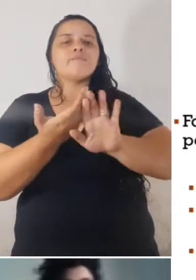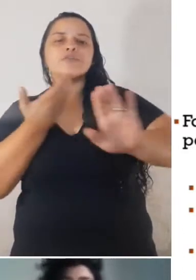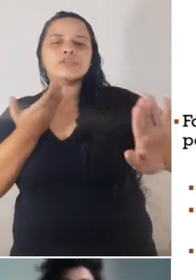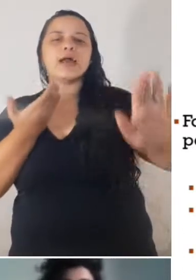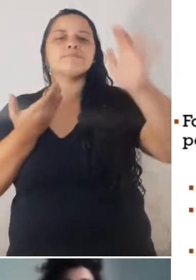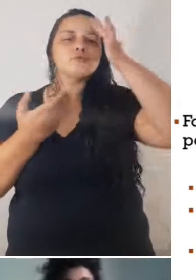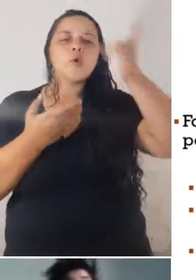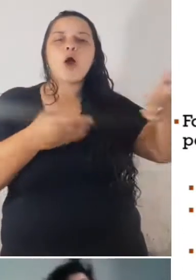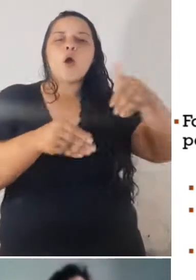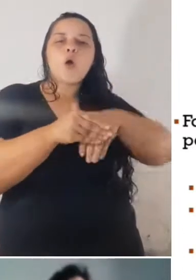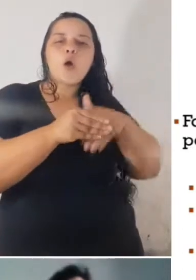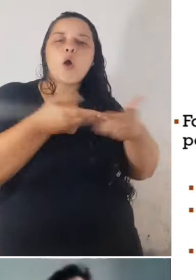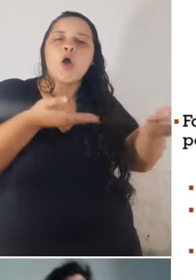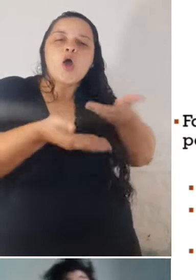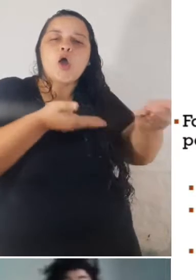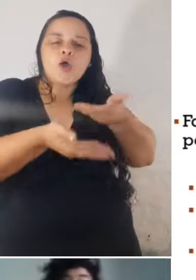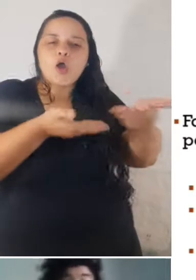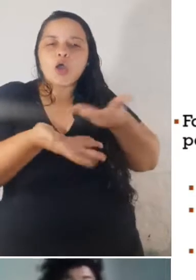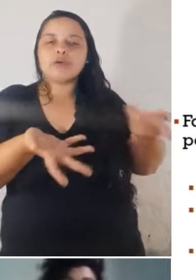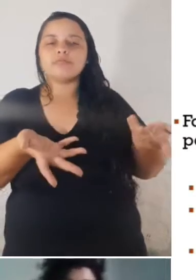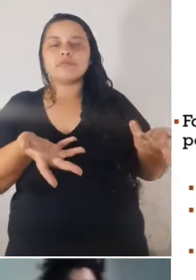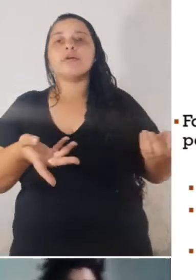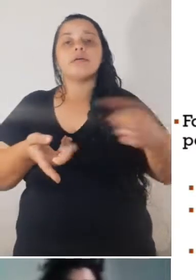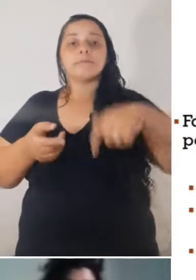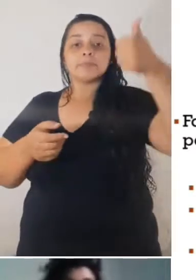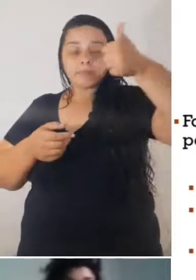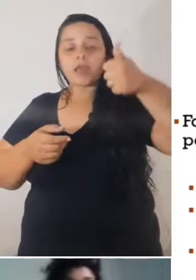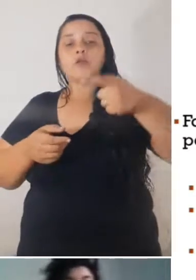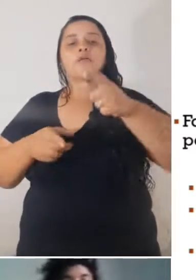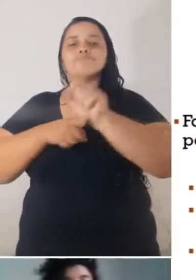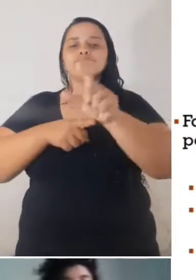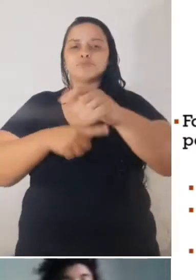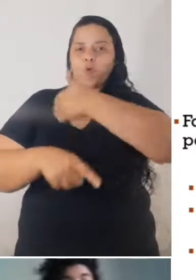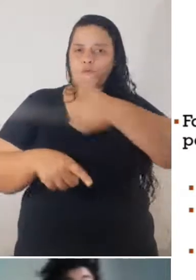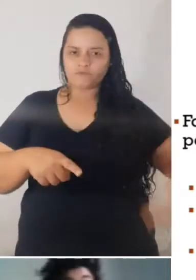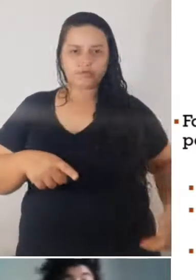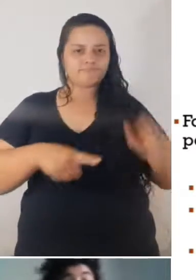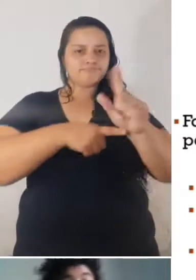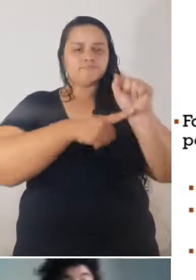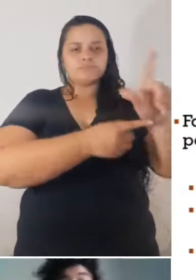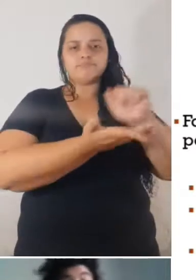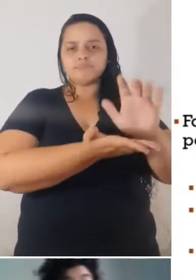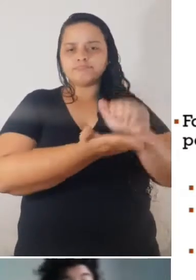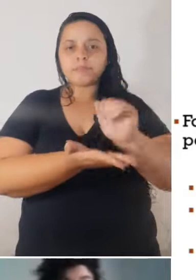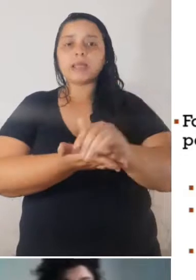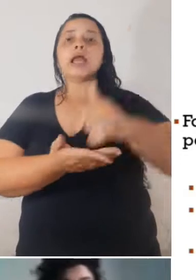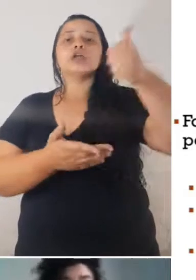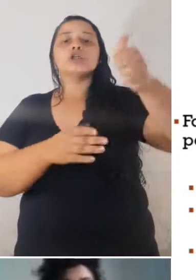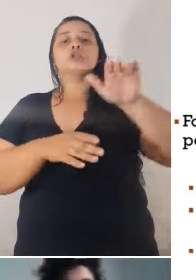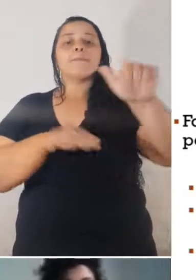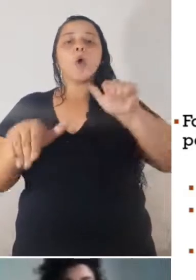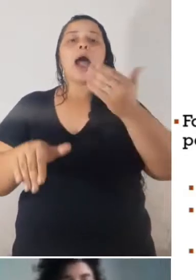das oligarquias. Primeiro, ele destituiu os governadores e nomeou em seu lugar interventores, homens de